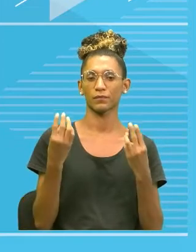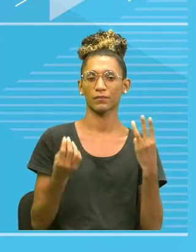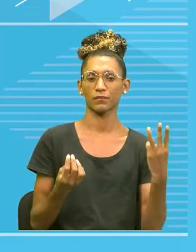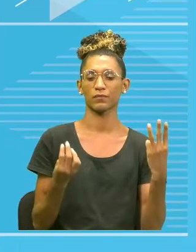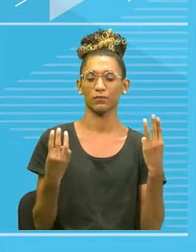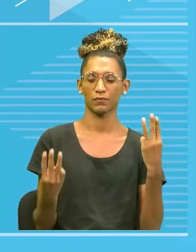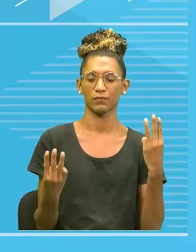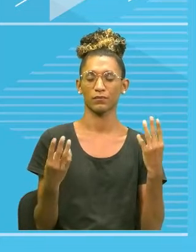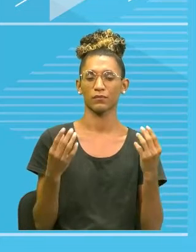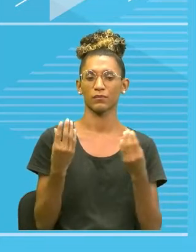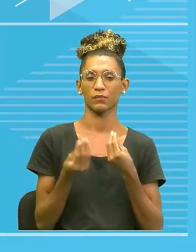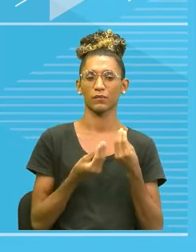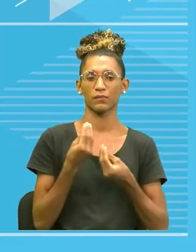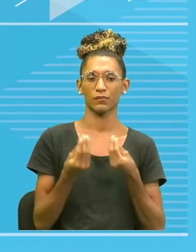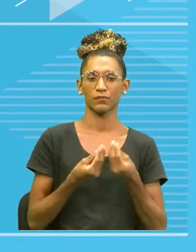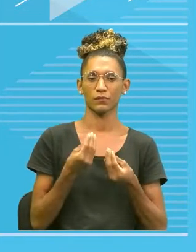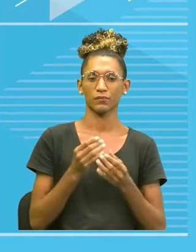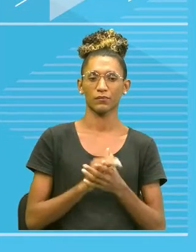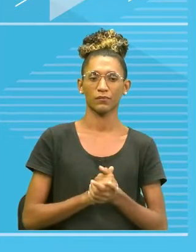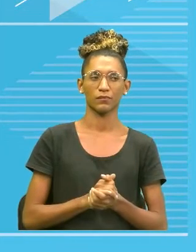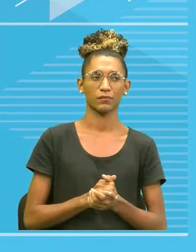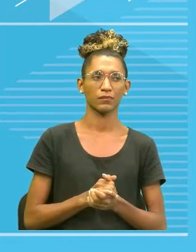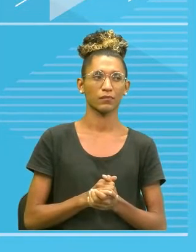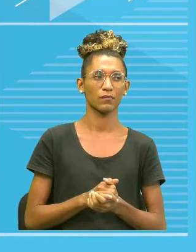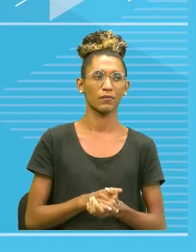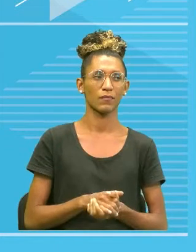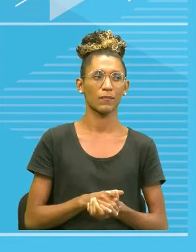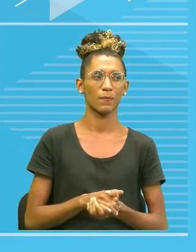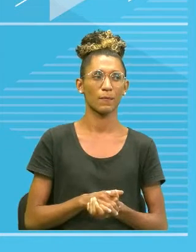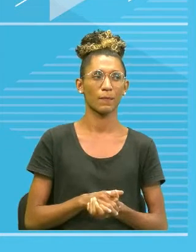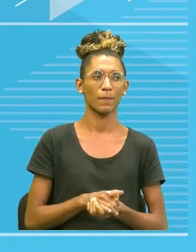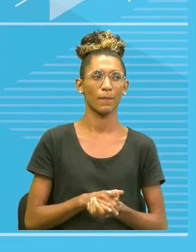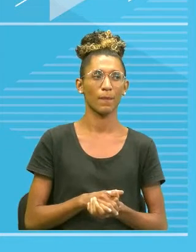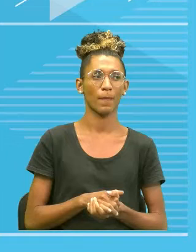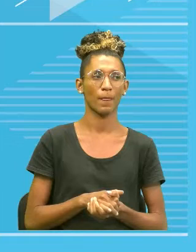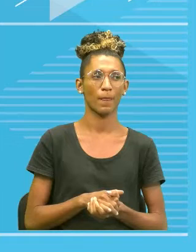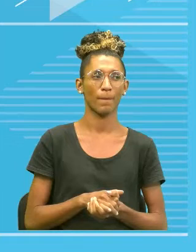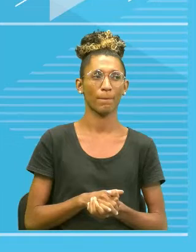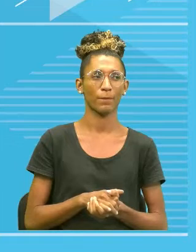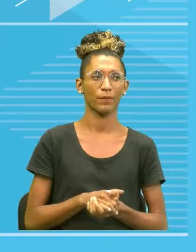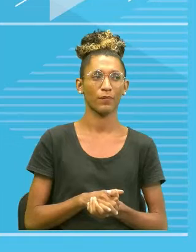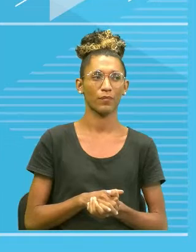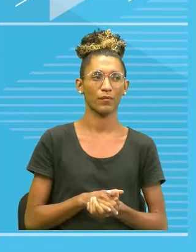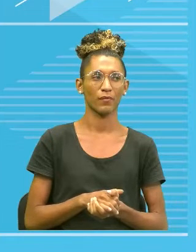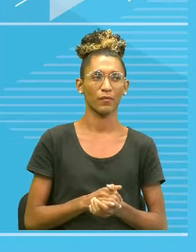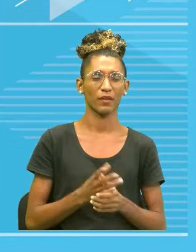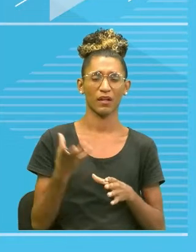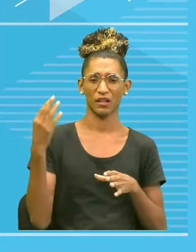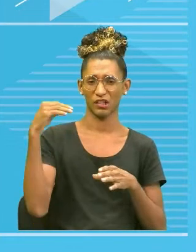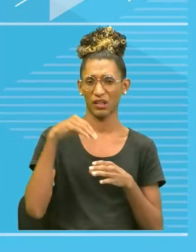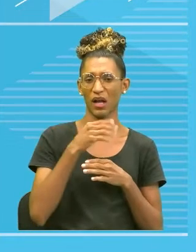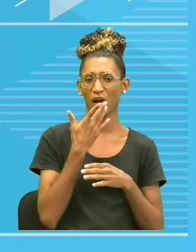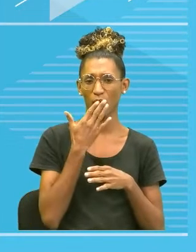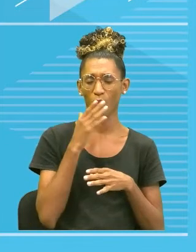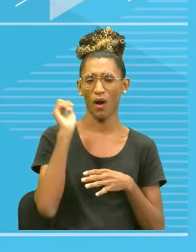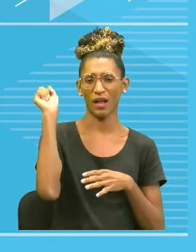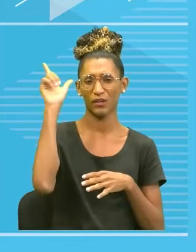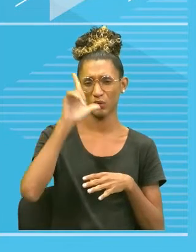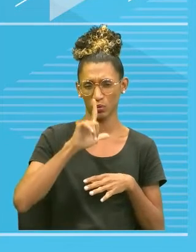meu ciclo é apenas a área sombreada, ou seja, essa área interna